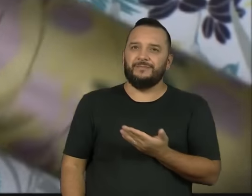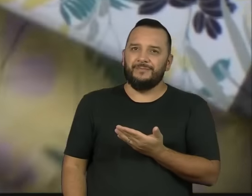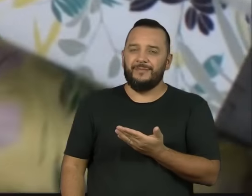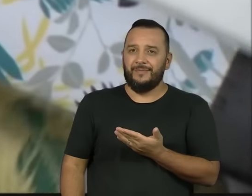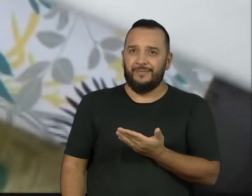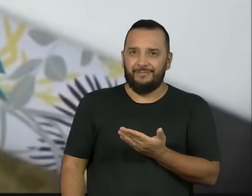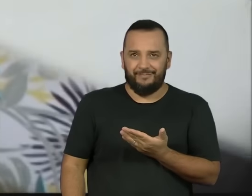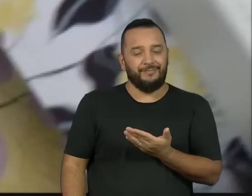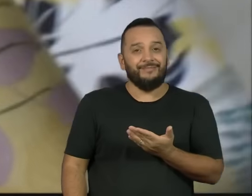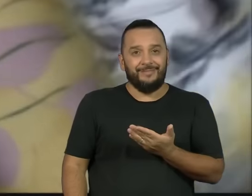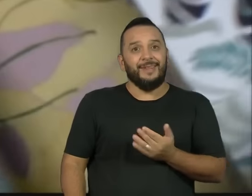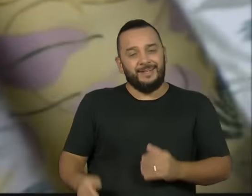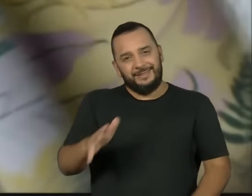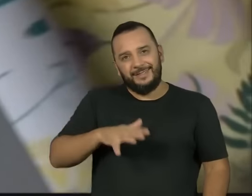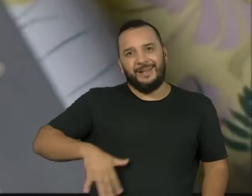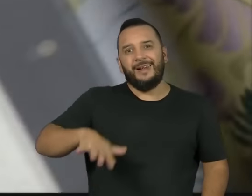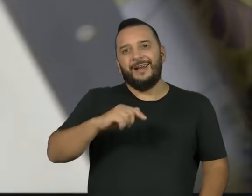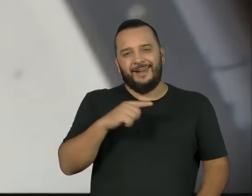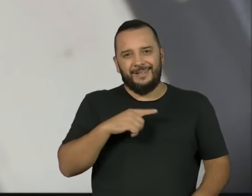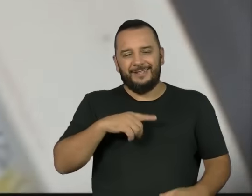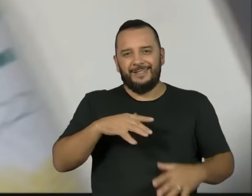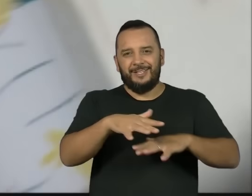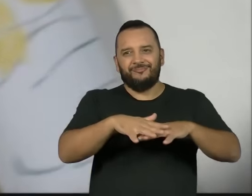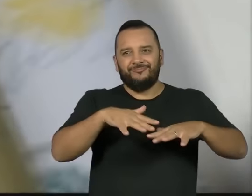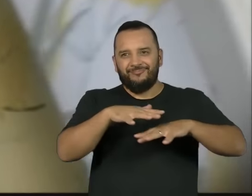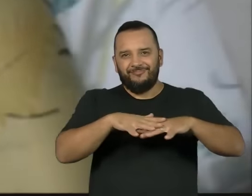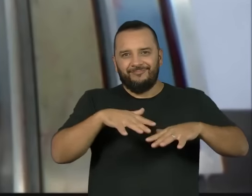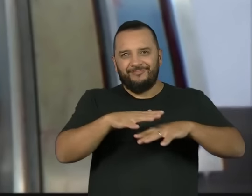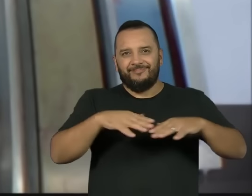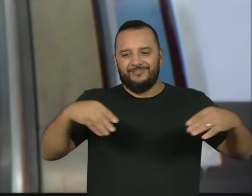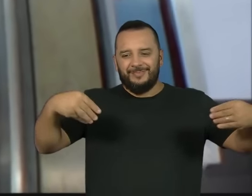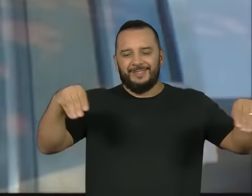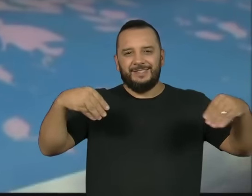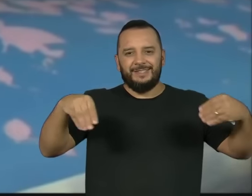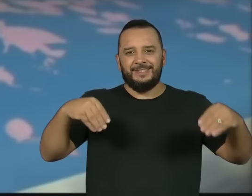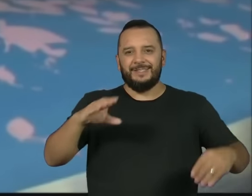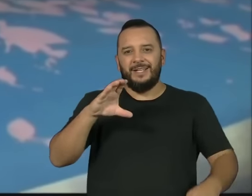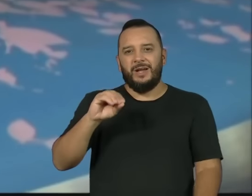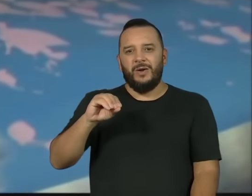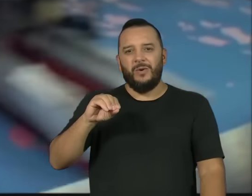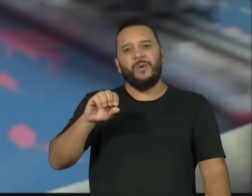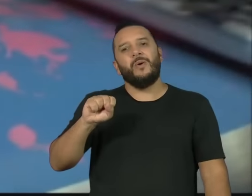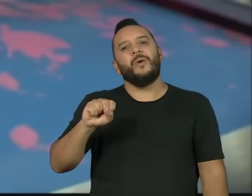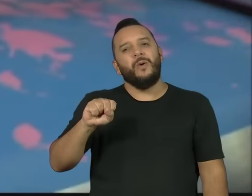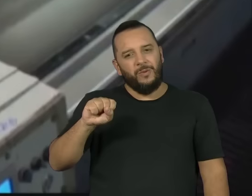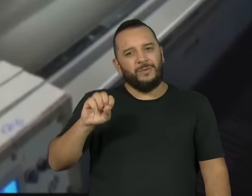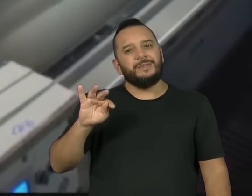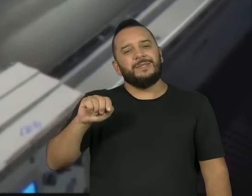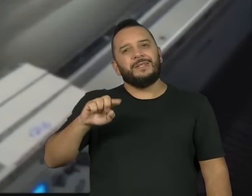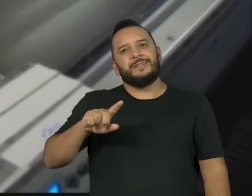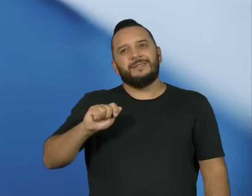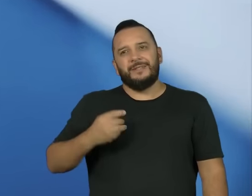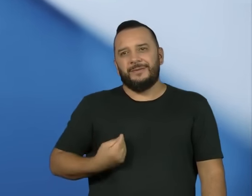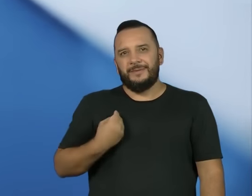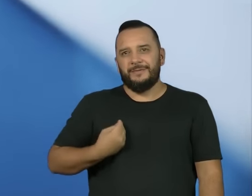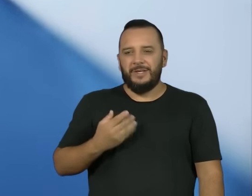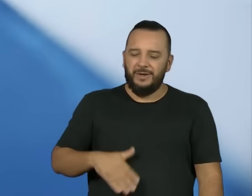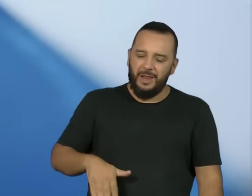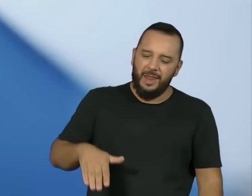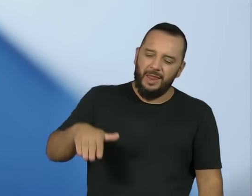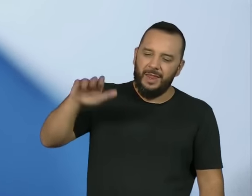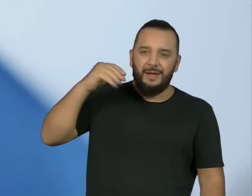E foi nesse universo de fibras e estampas que Costanza Pascolato viveu desde a juventude, criando e